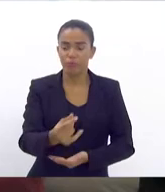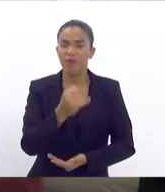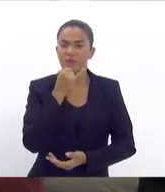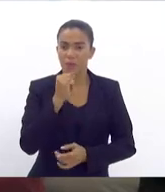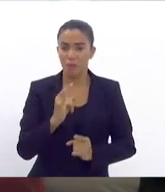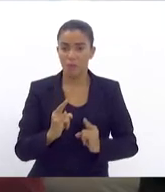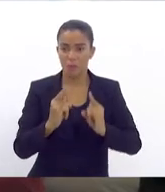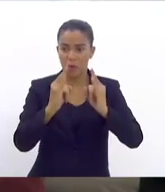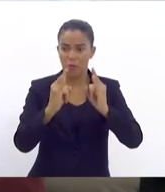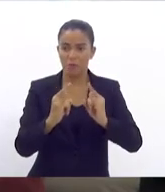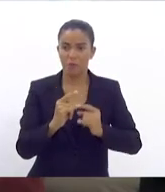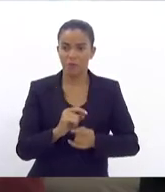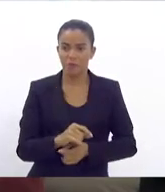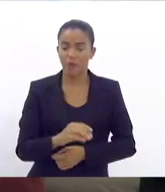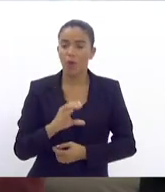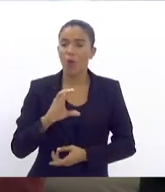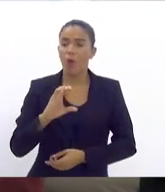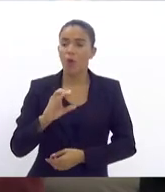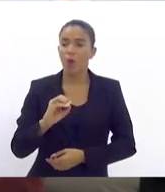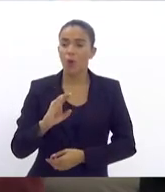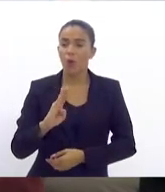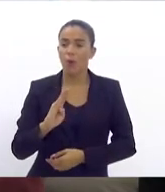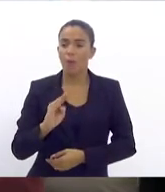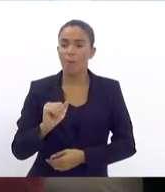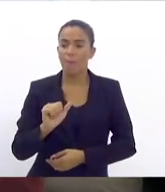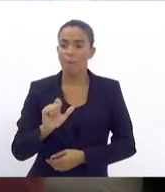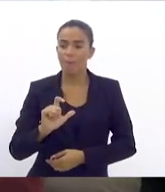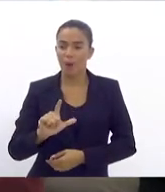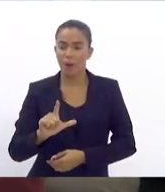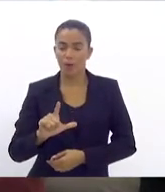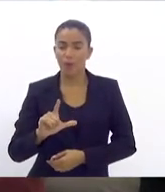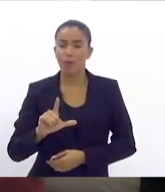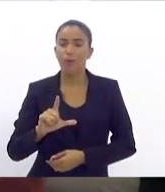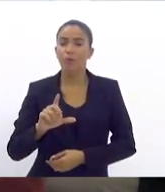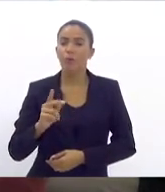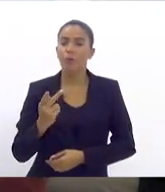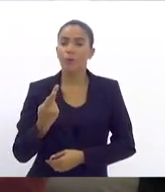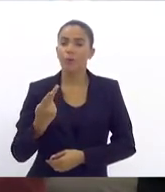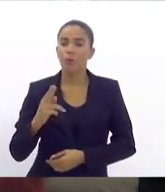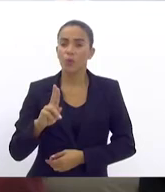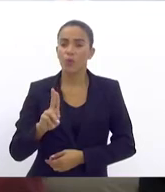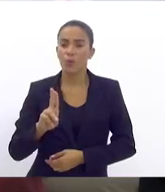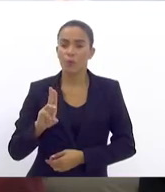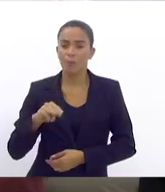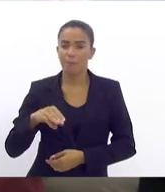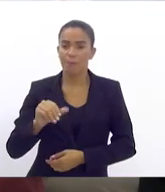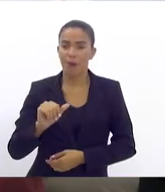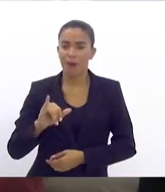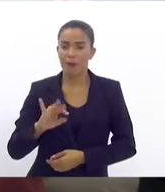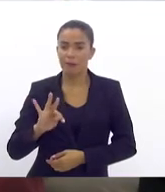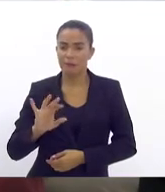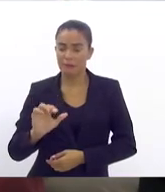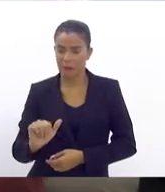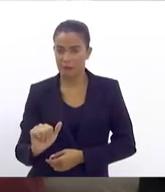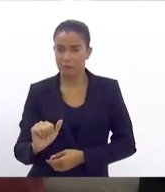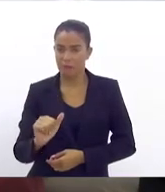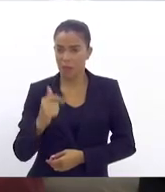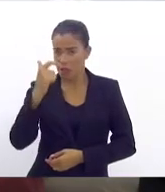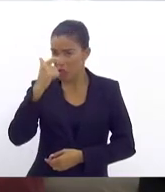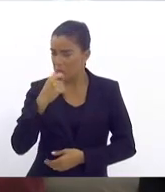exemplo, Cobal do Maitá. Eu fui um daqueles que mais lutou para tombar a Cobal do Maitá.